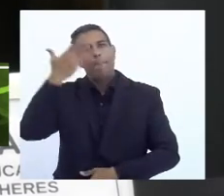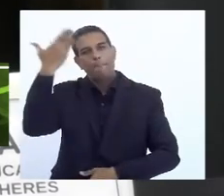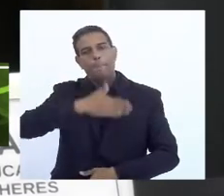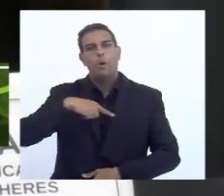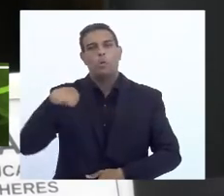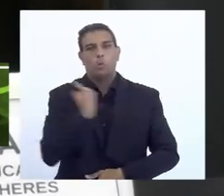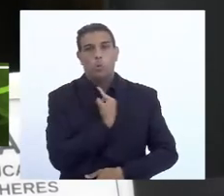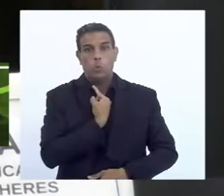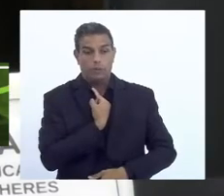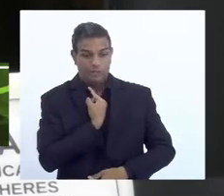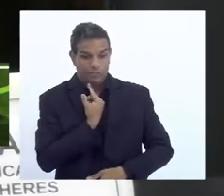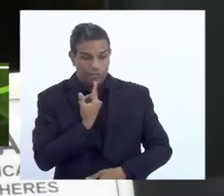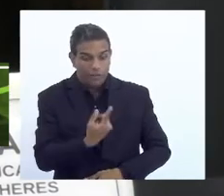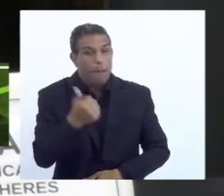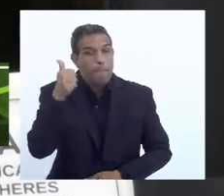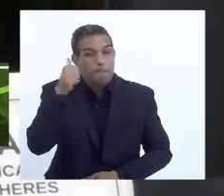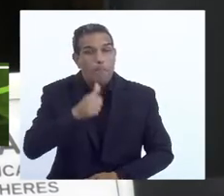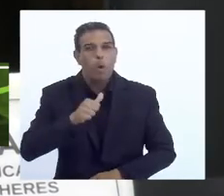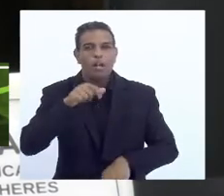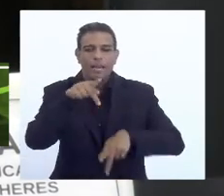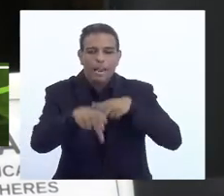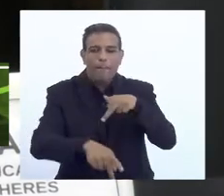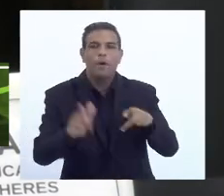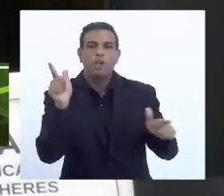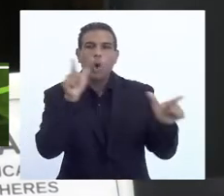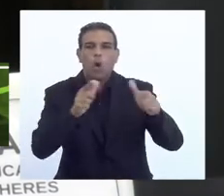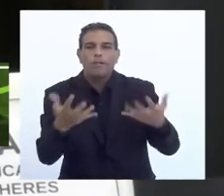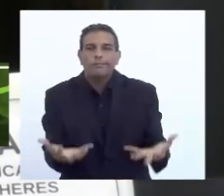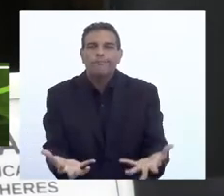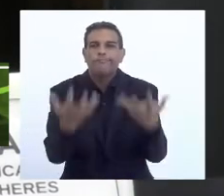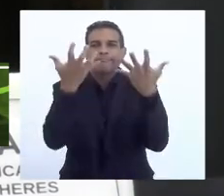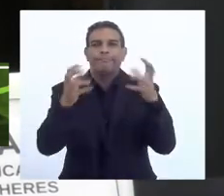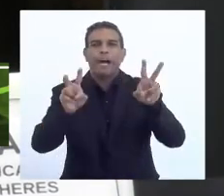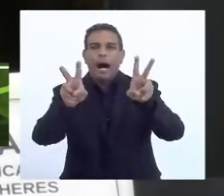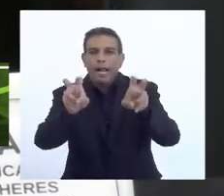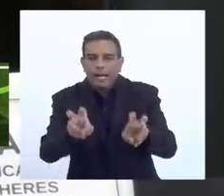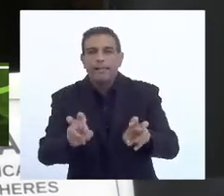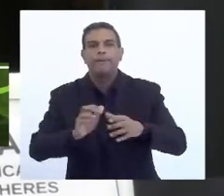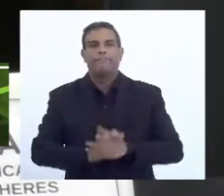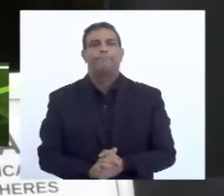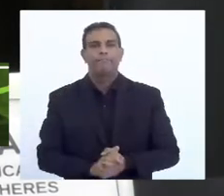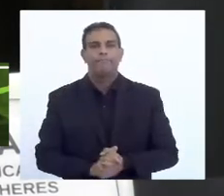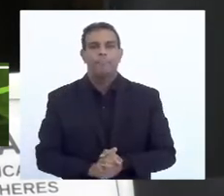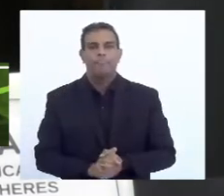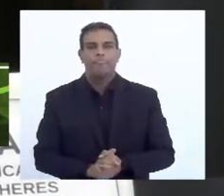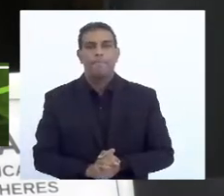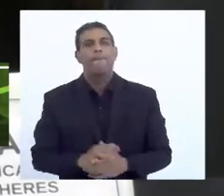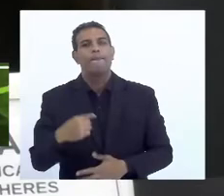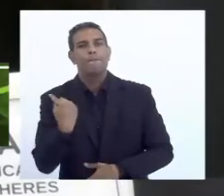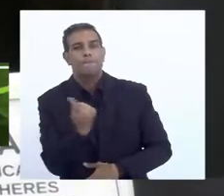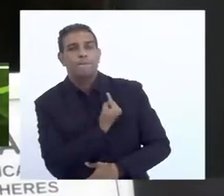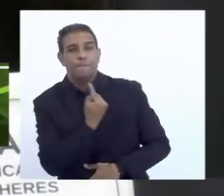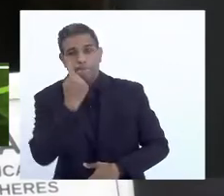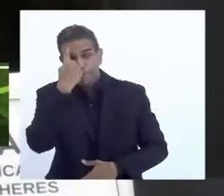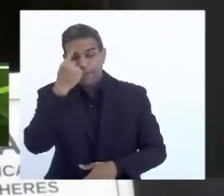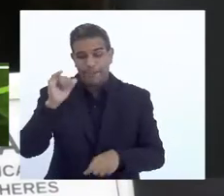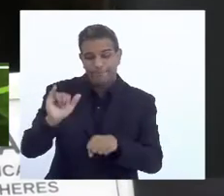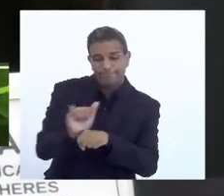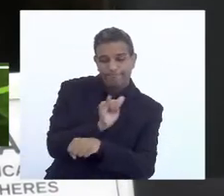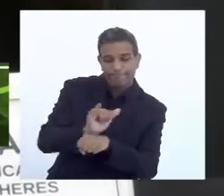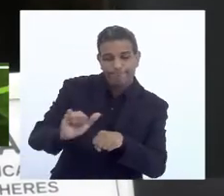violência para a população também se engajar, né, dentro dessa temática. E, diante disso, né, a gente está criando aqui